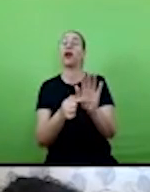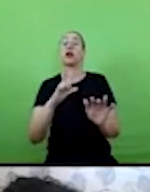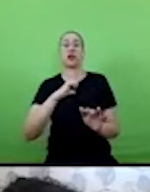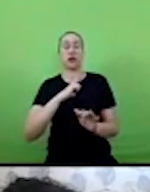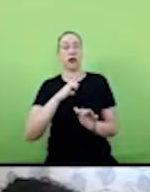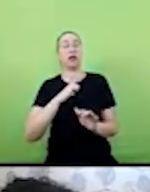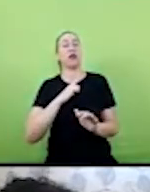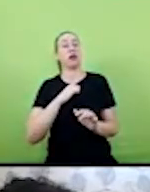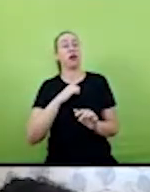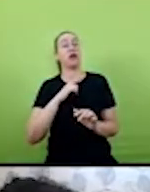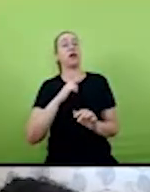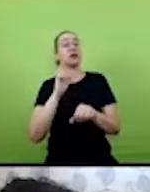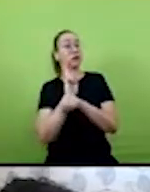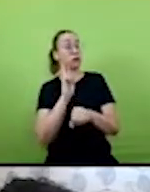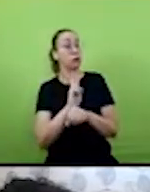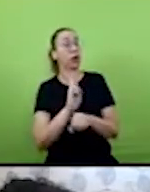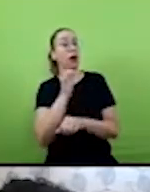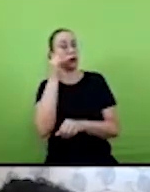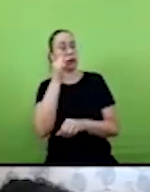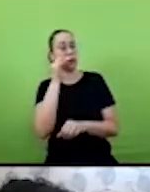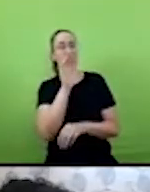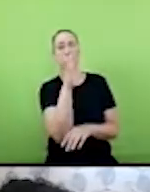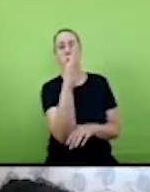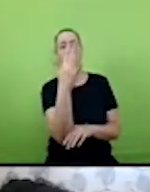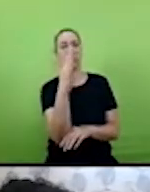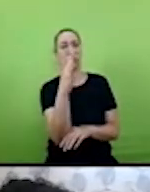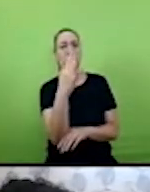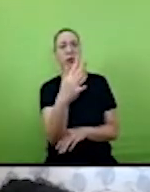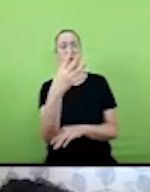medidas protetivas. Das 5 mulheres que morreram